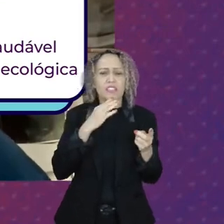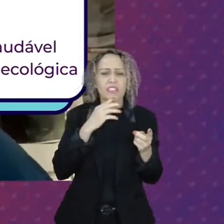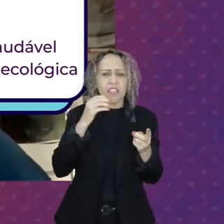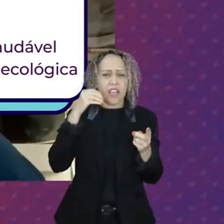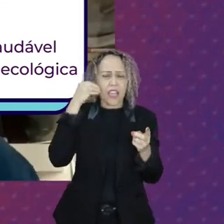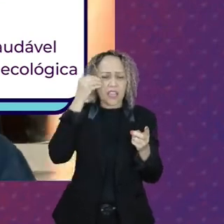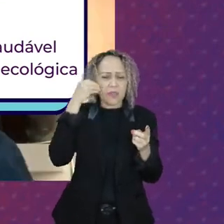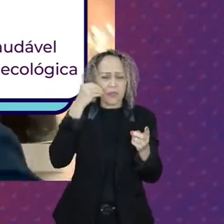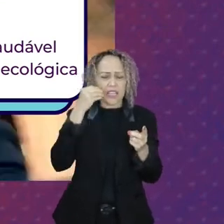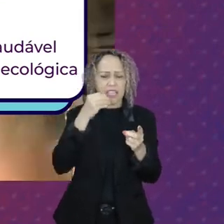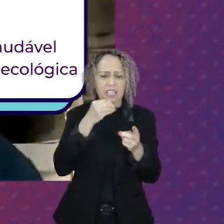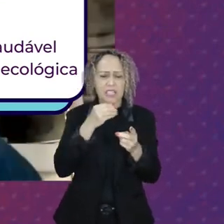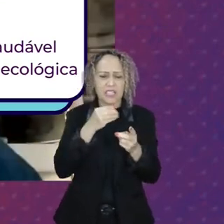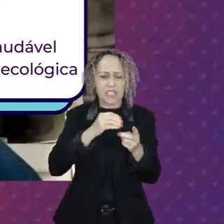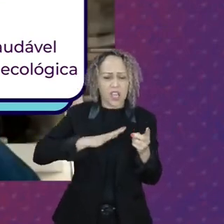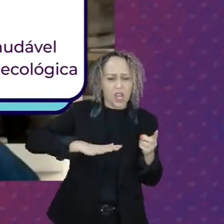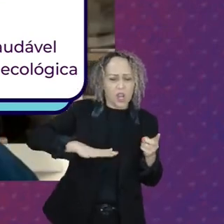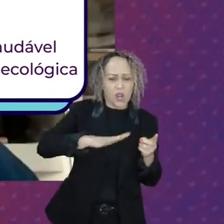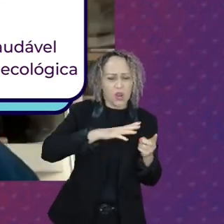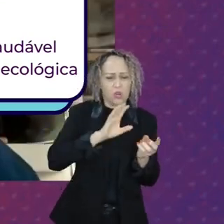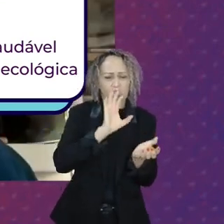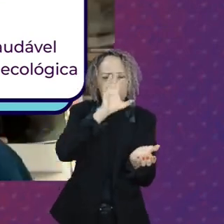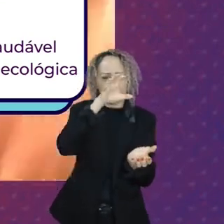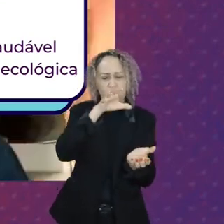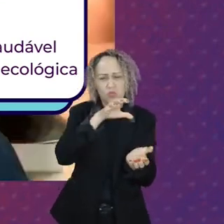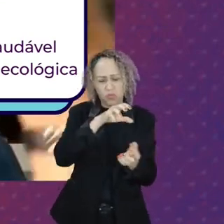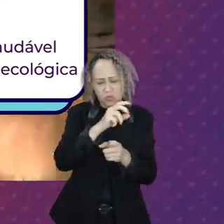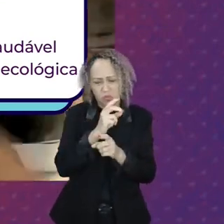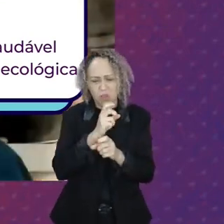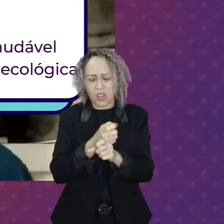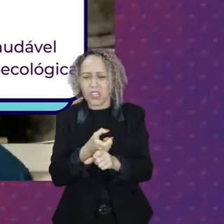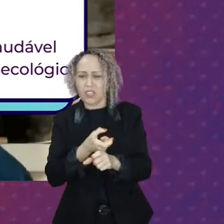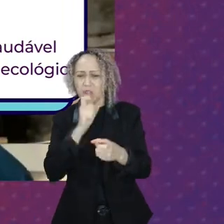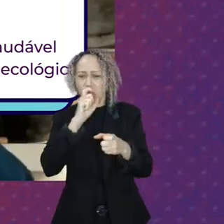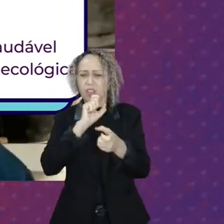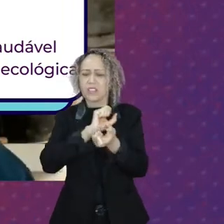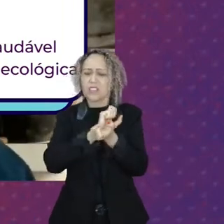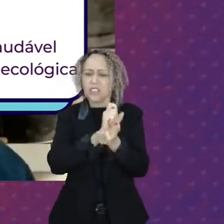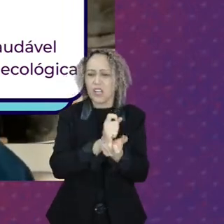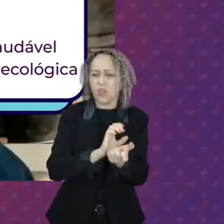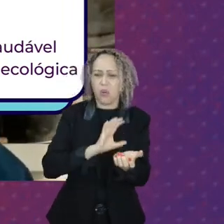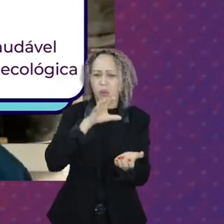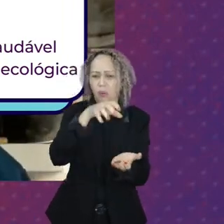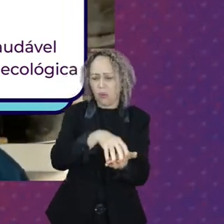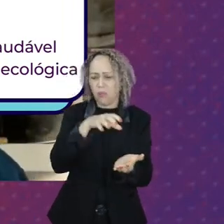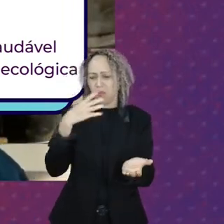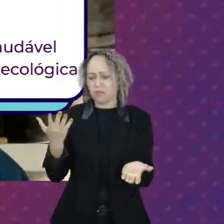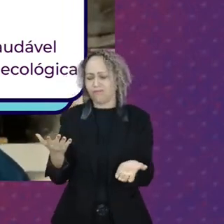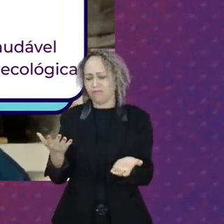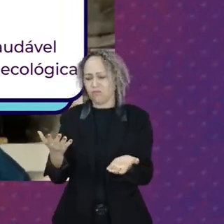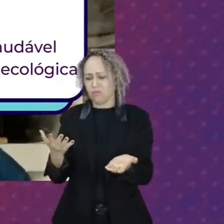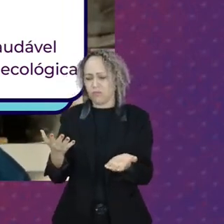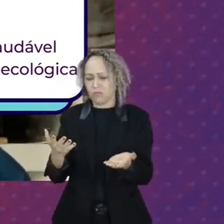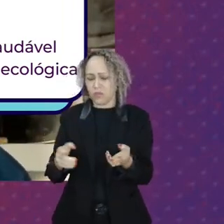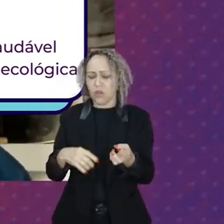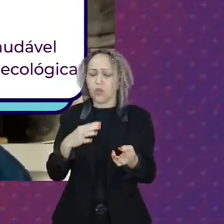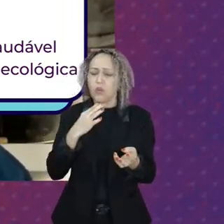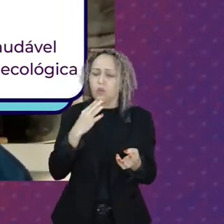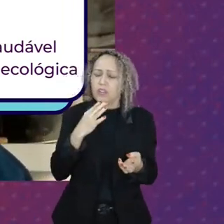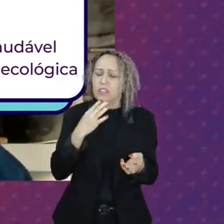as experiências da cultura popular, da cultura regional, queremos